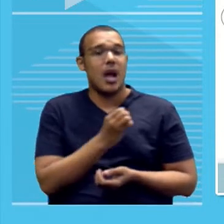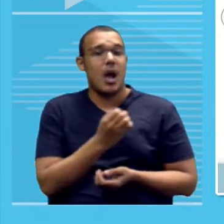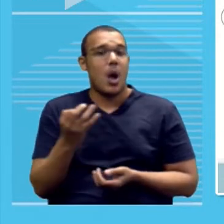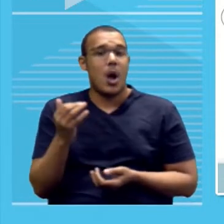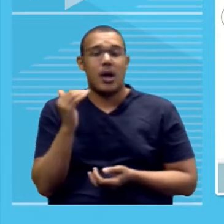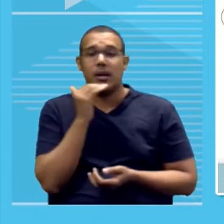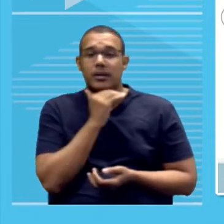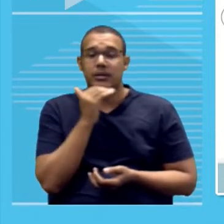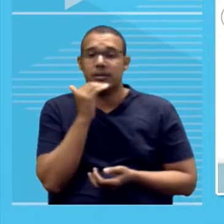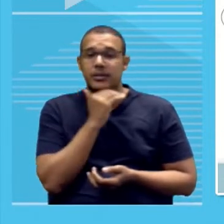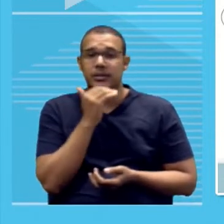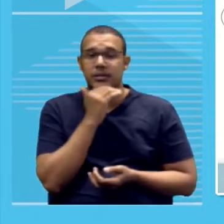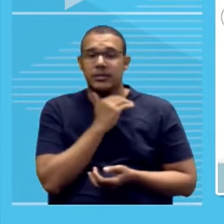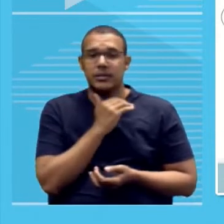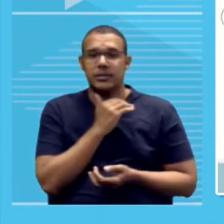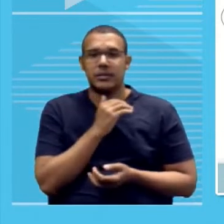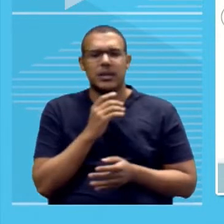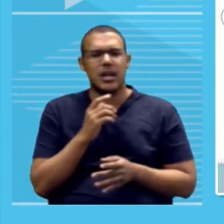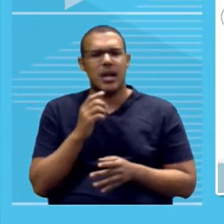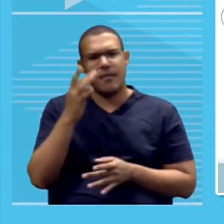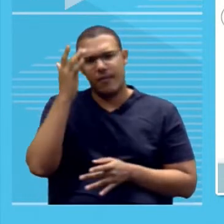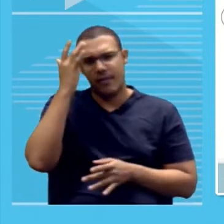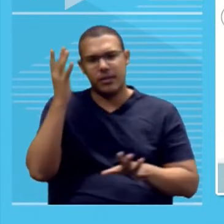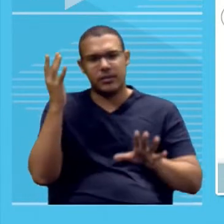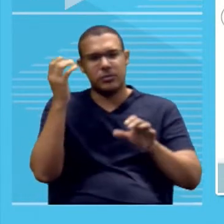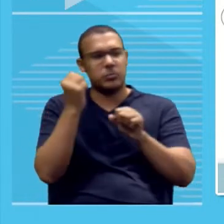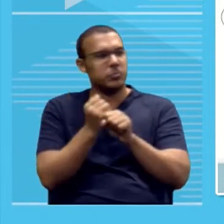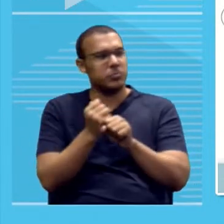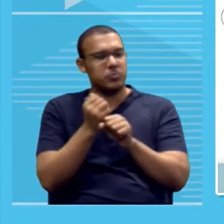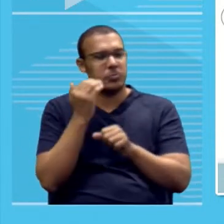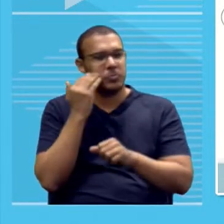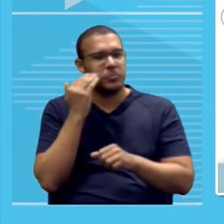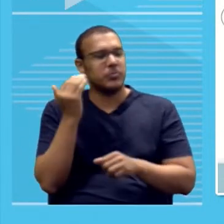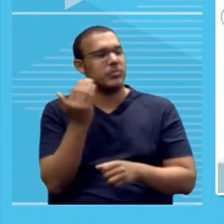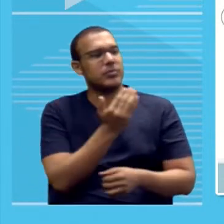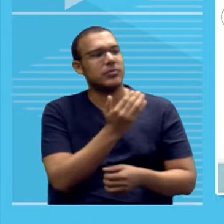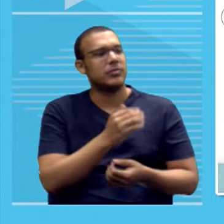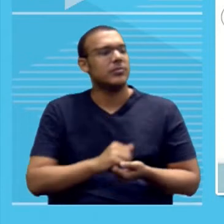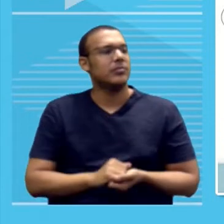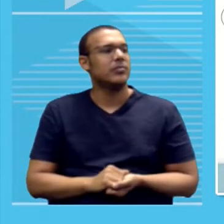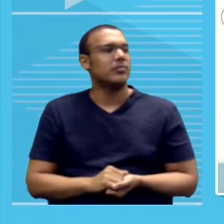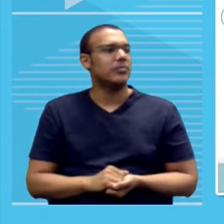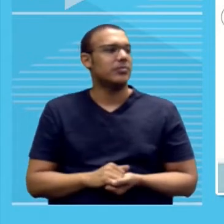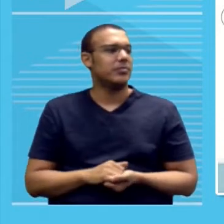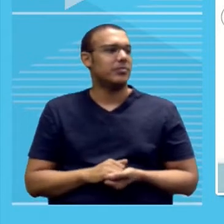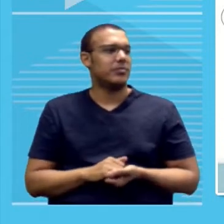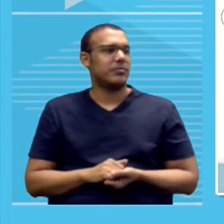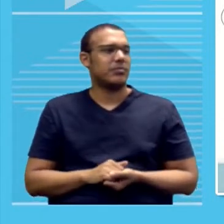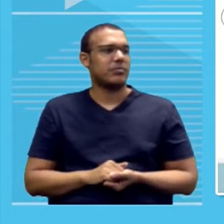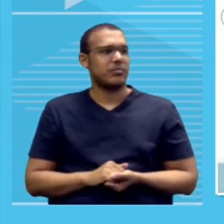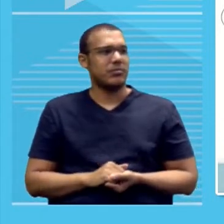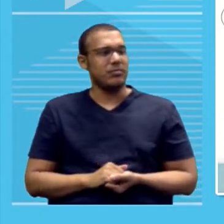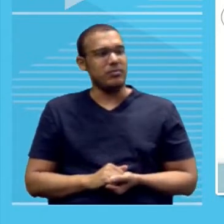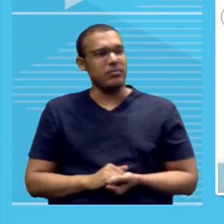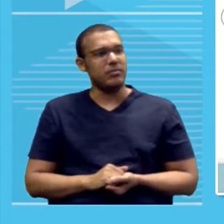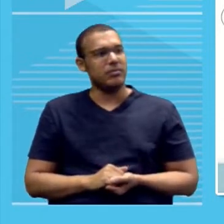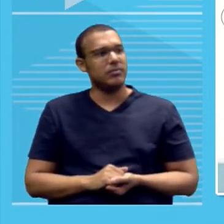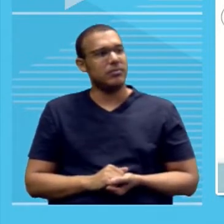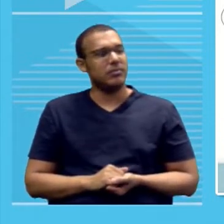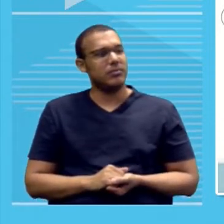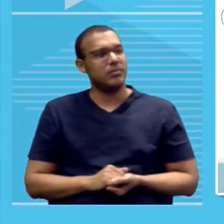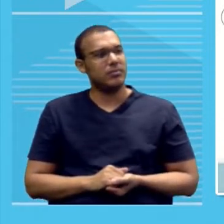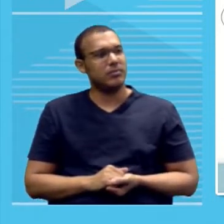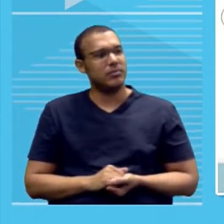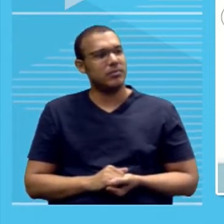gerado pelo efeito Joule é fácil de calcular. A quantidade de calor é igual I ao quadrado